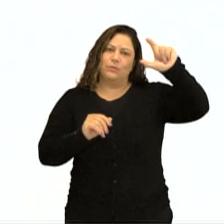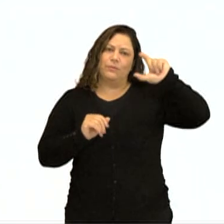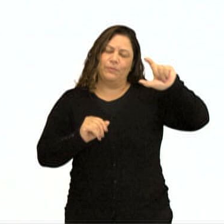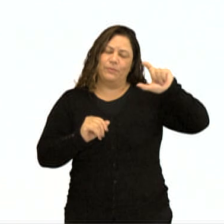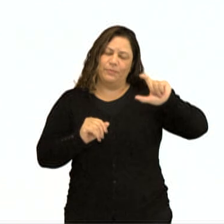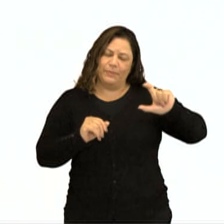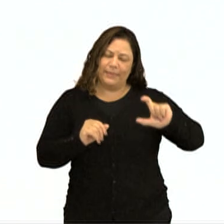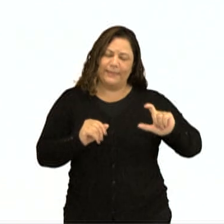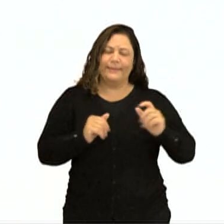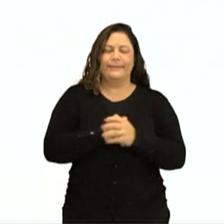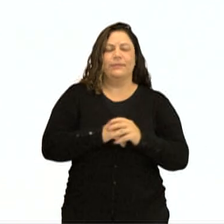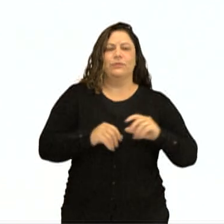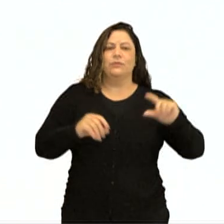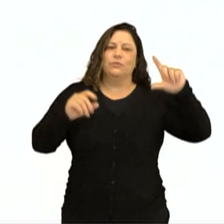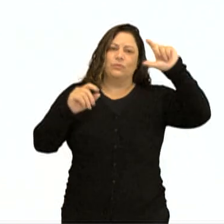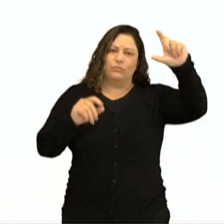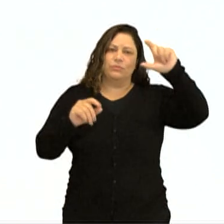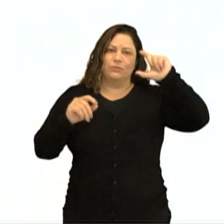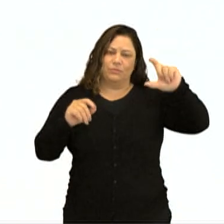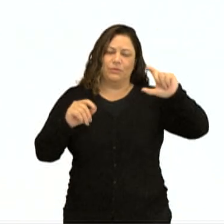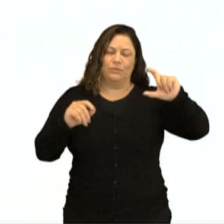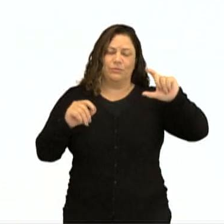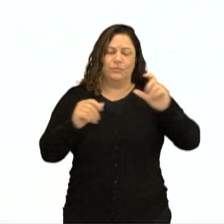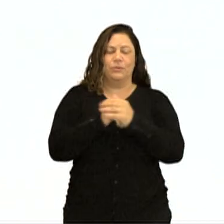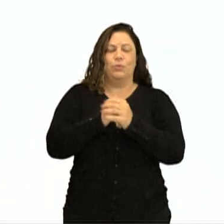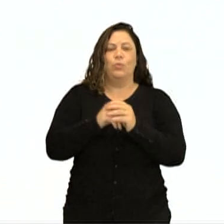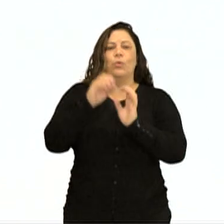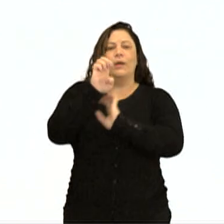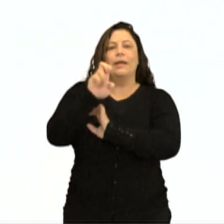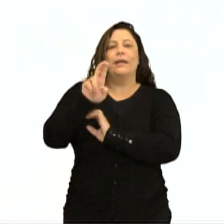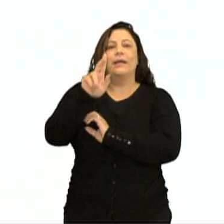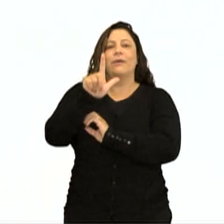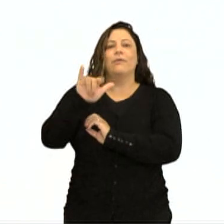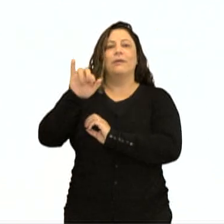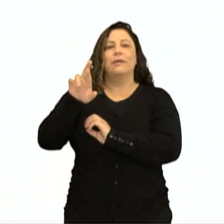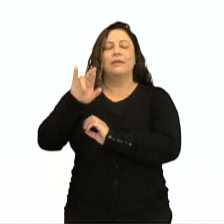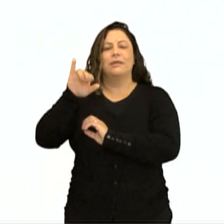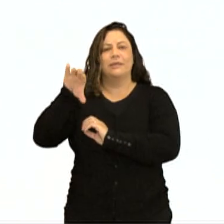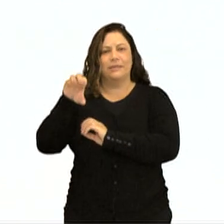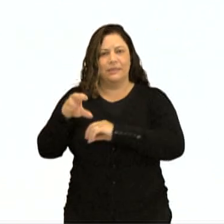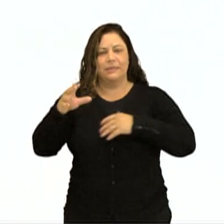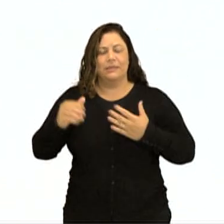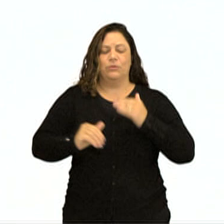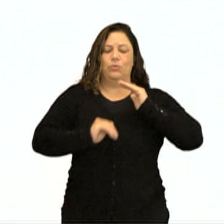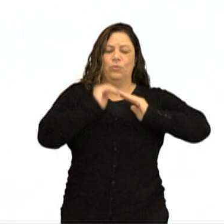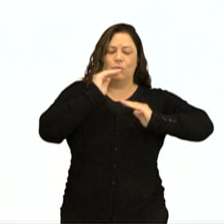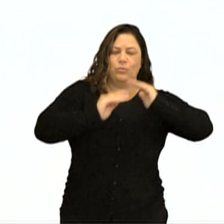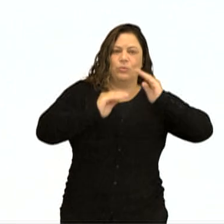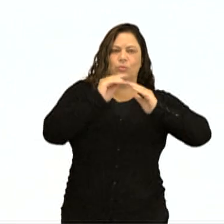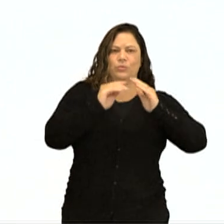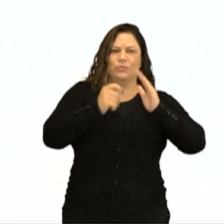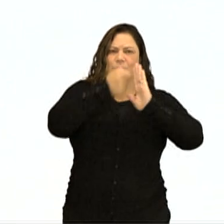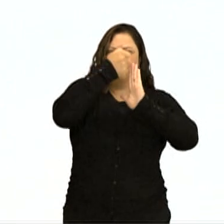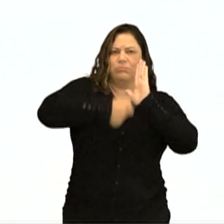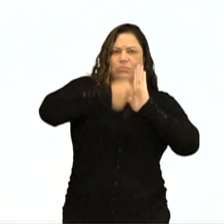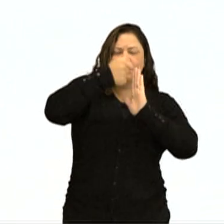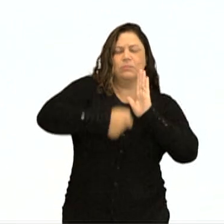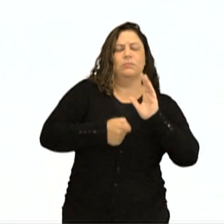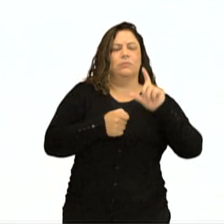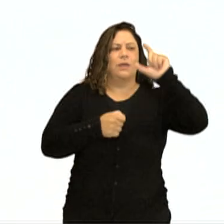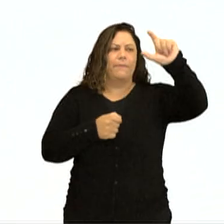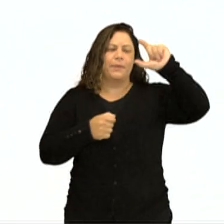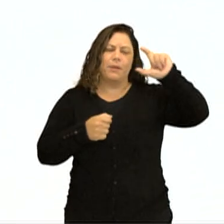ou não por estrofes, com a presença do eu lírico. Isso mesmo, a construção de um poema